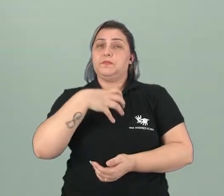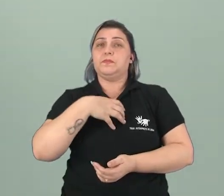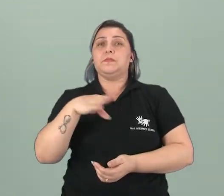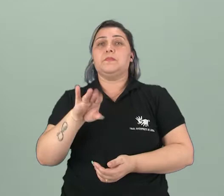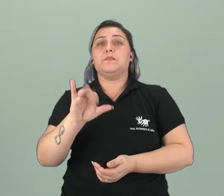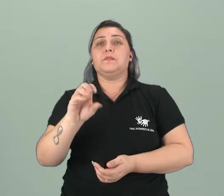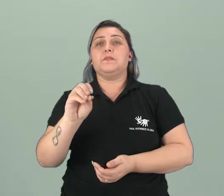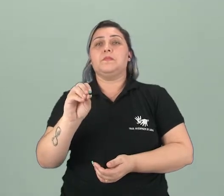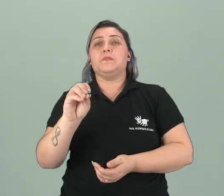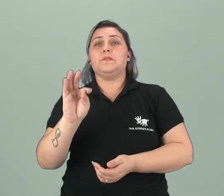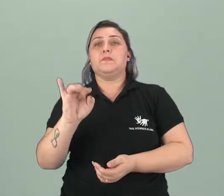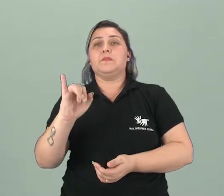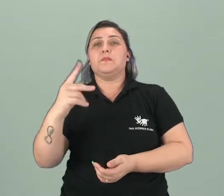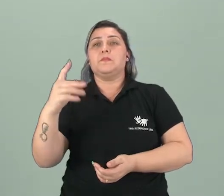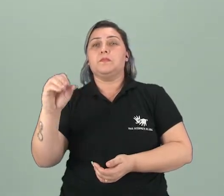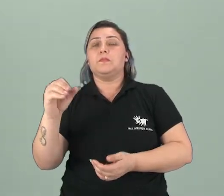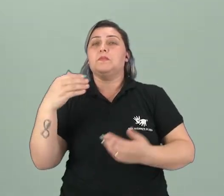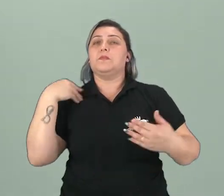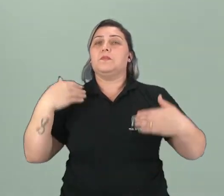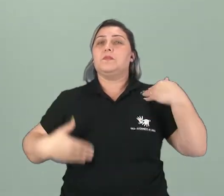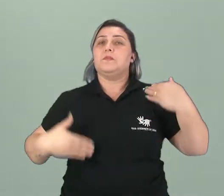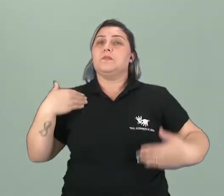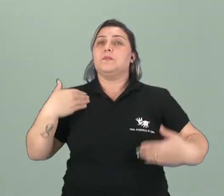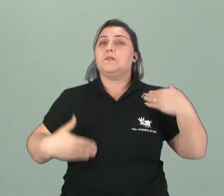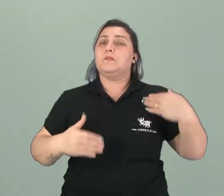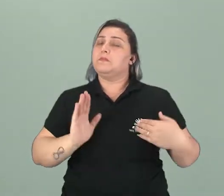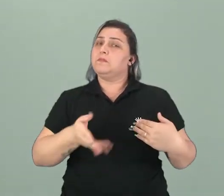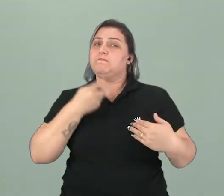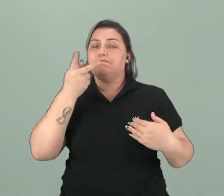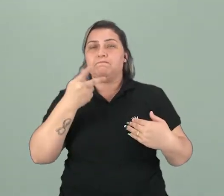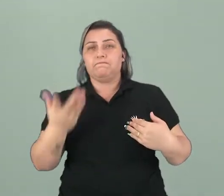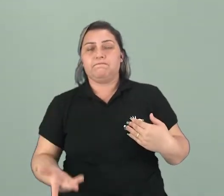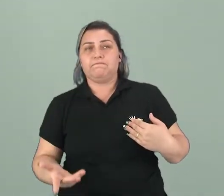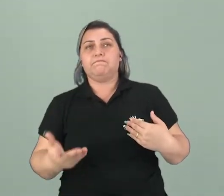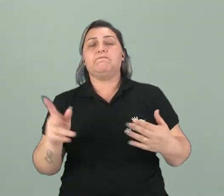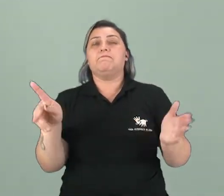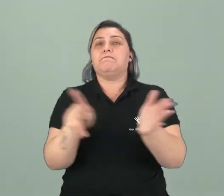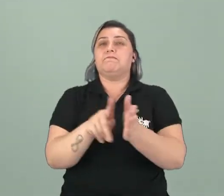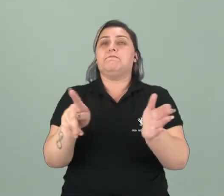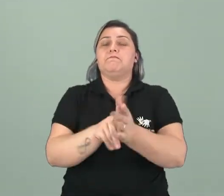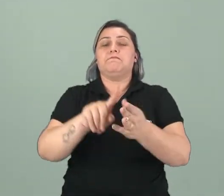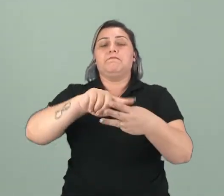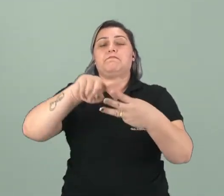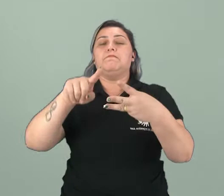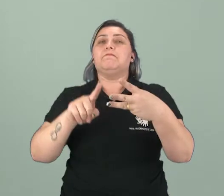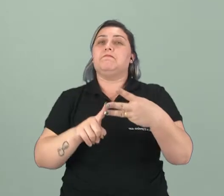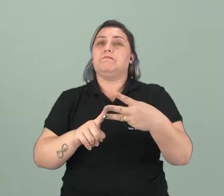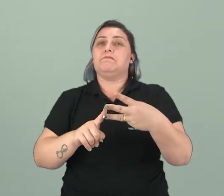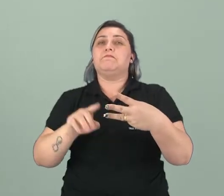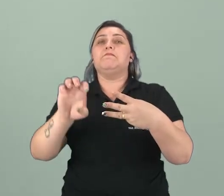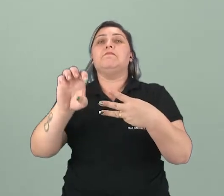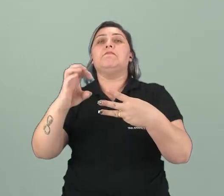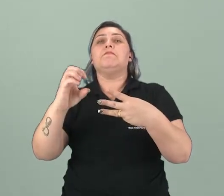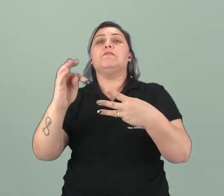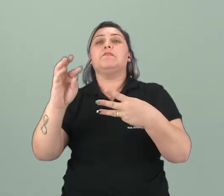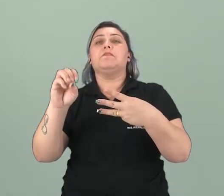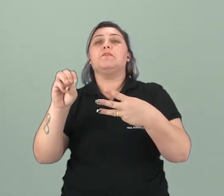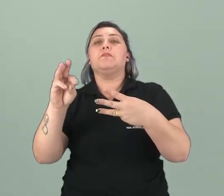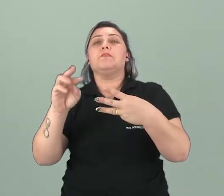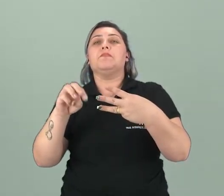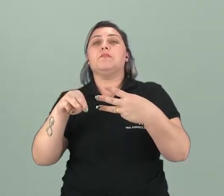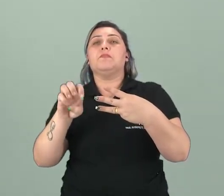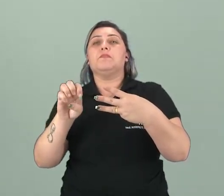biotipos corporais, a gente já fala sobre especificamente 3, né. O ectomorfo,